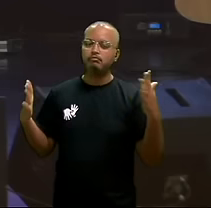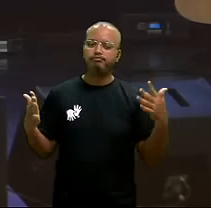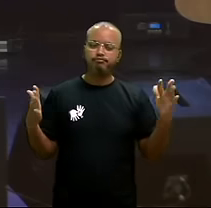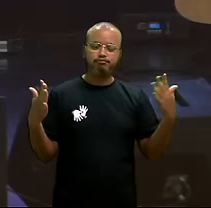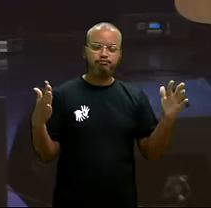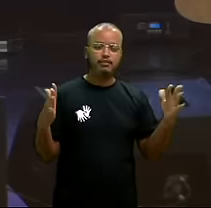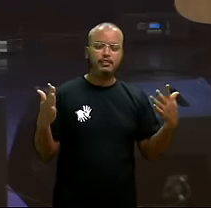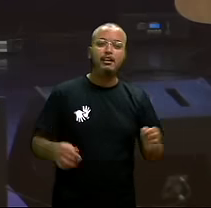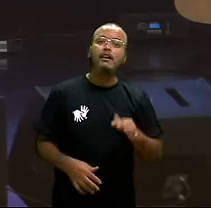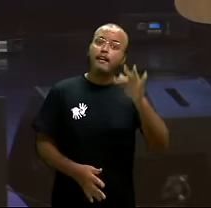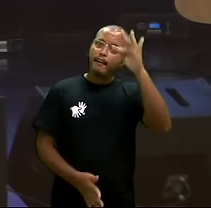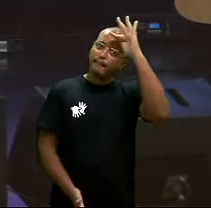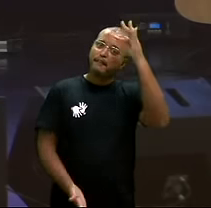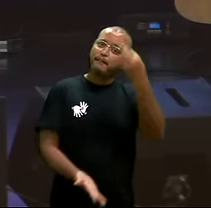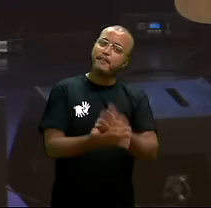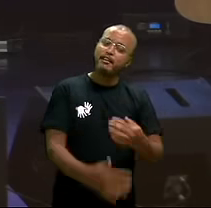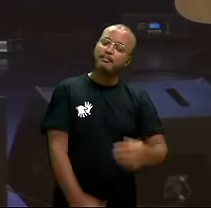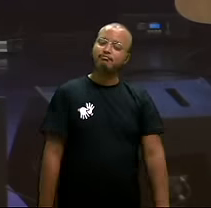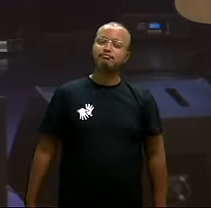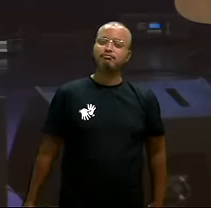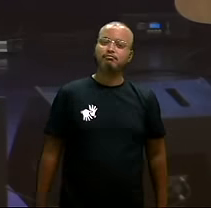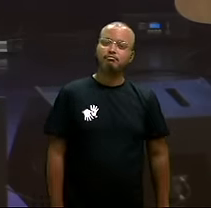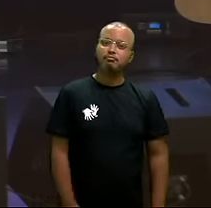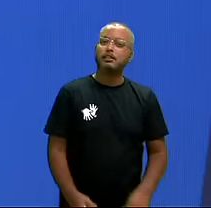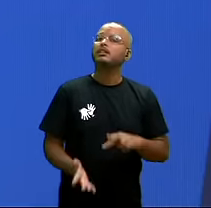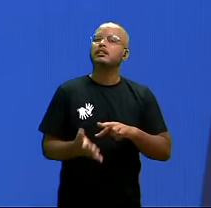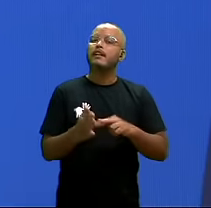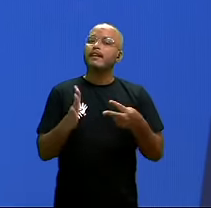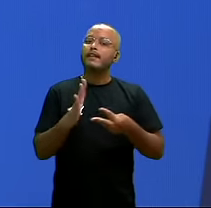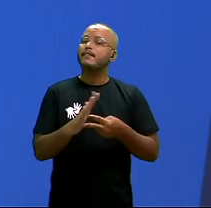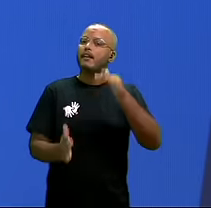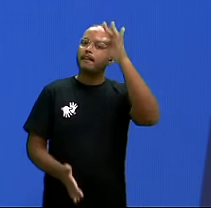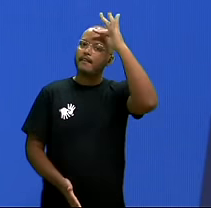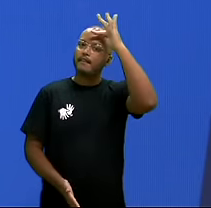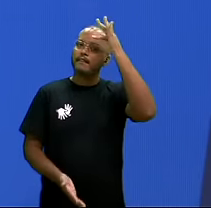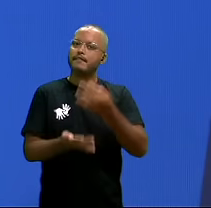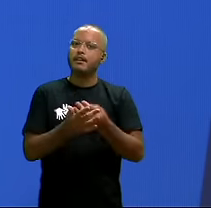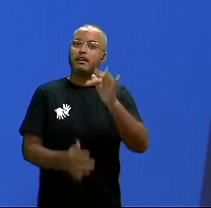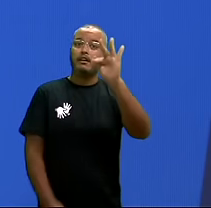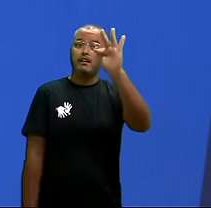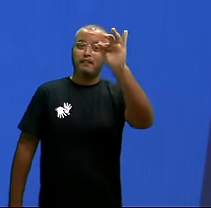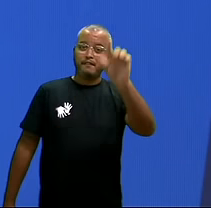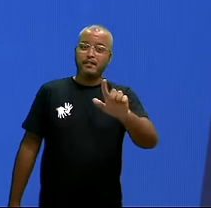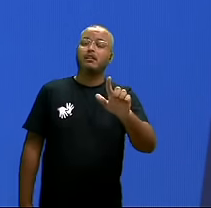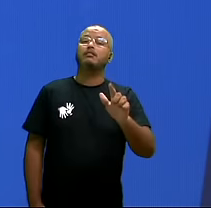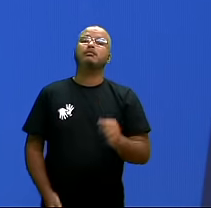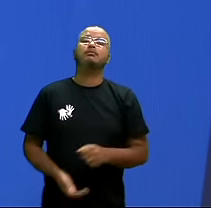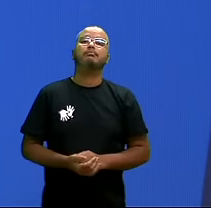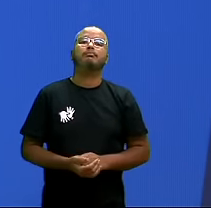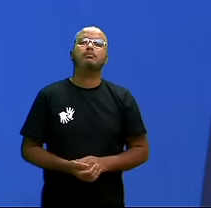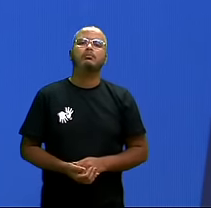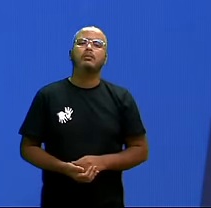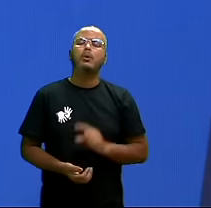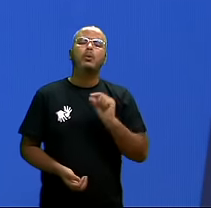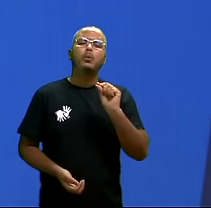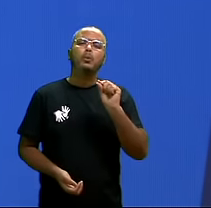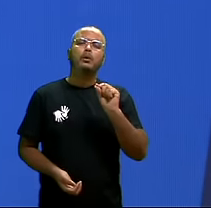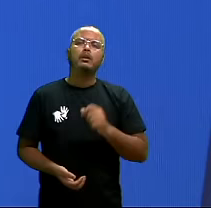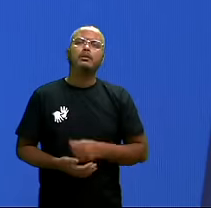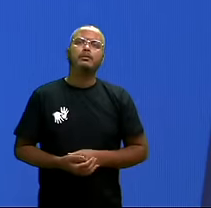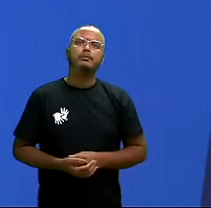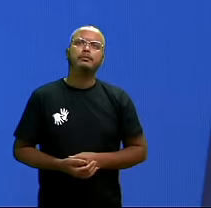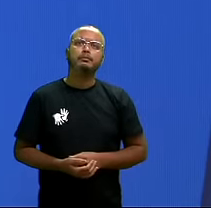Isso é fé. Pastor, o que é fé? Guarda isso aqui para você não esquecer, olha. Primeiro que não